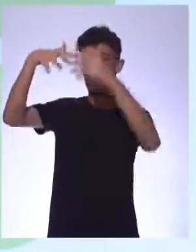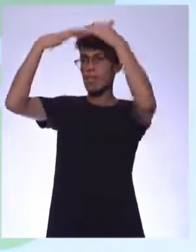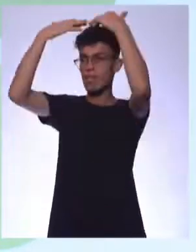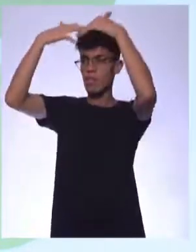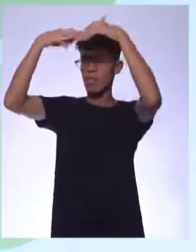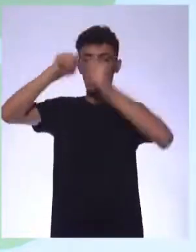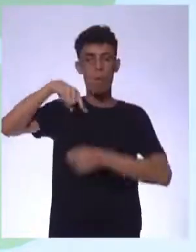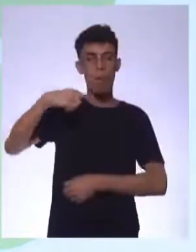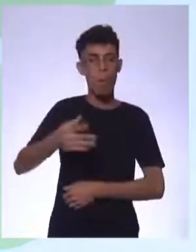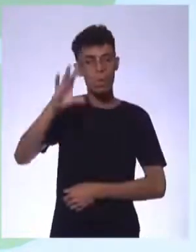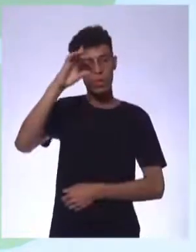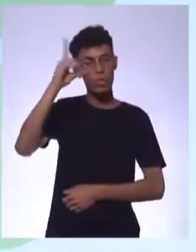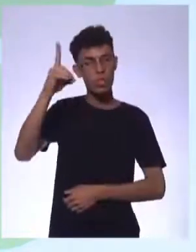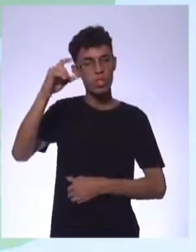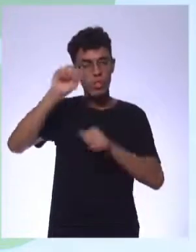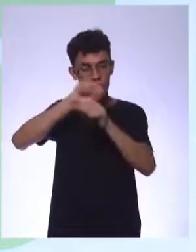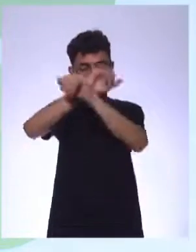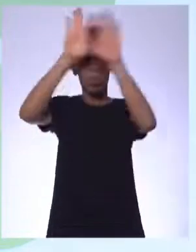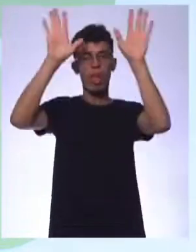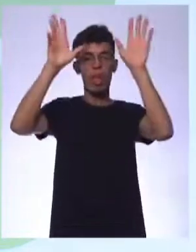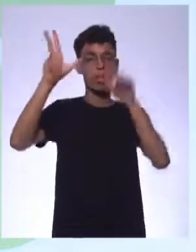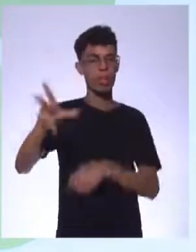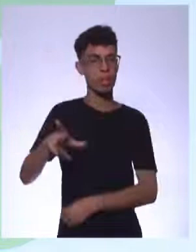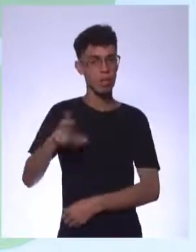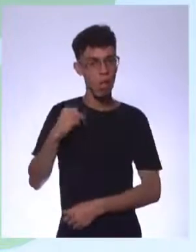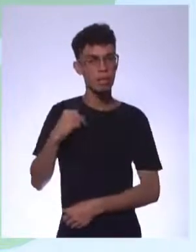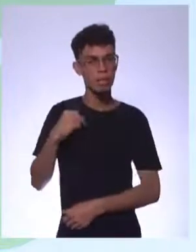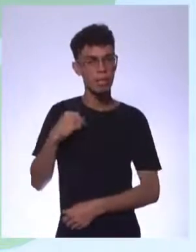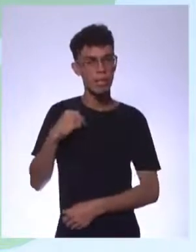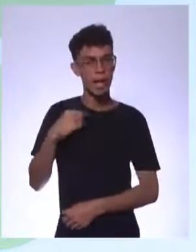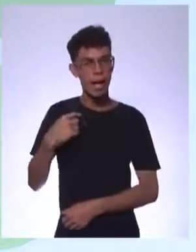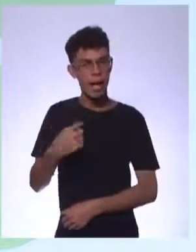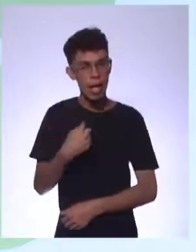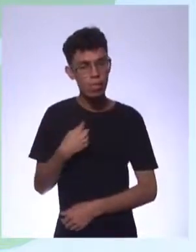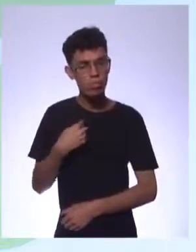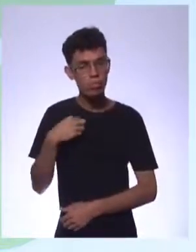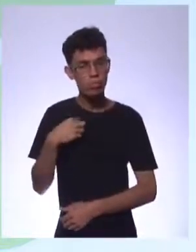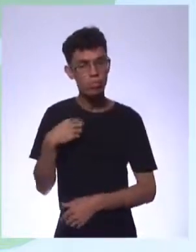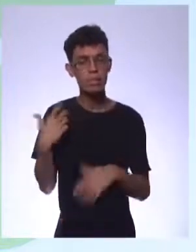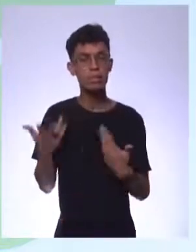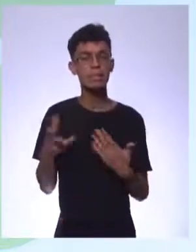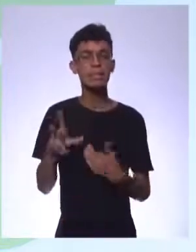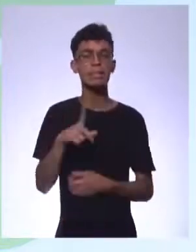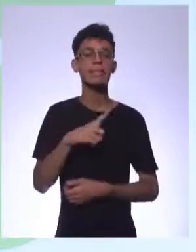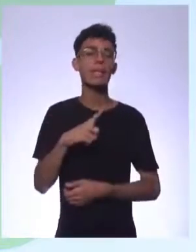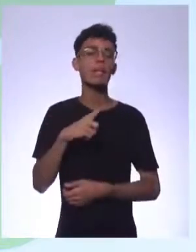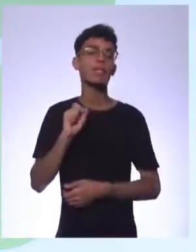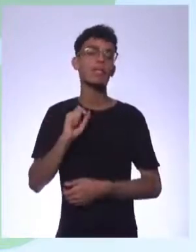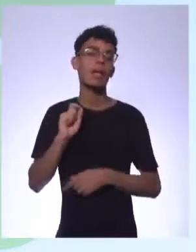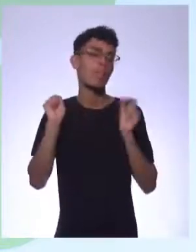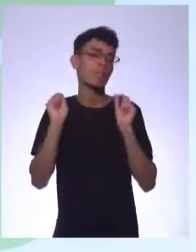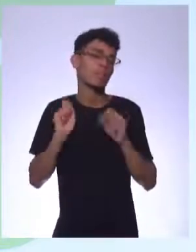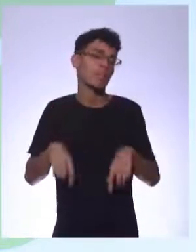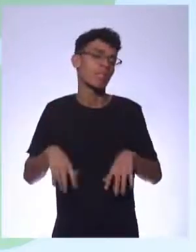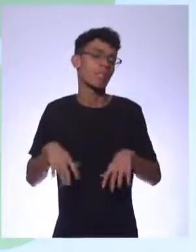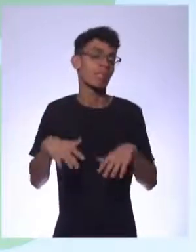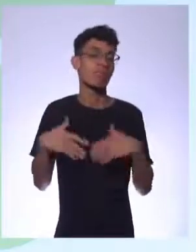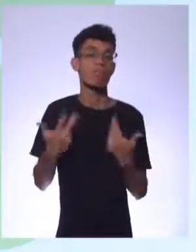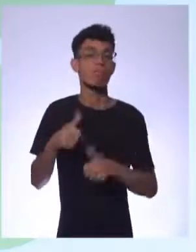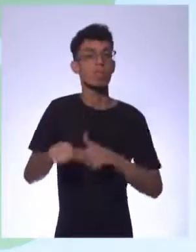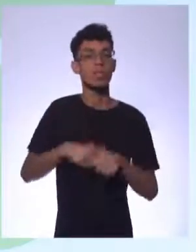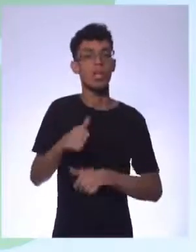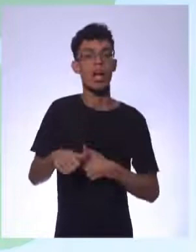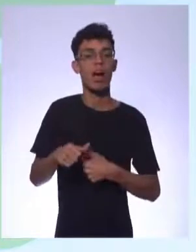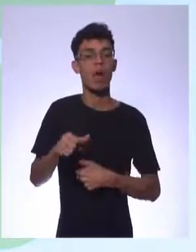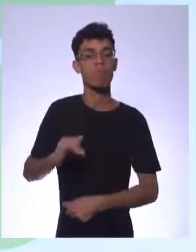dia que parece que amanhece e refresca a memória, nossa, às vezes eu não consigo por falta de capacidade mesmo de mudar, talvez um